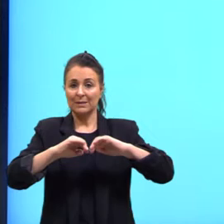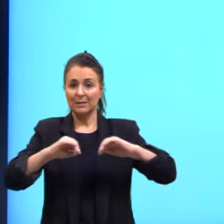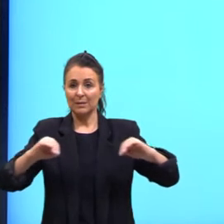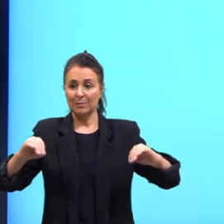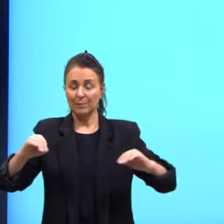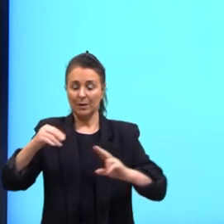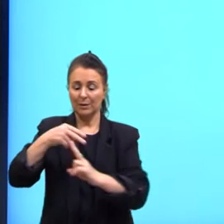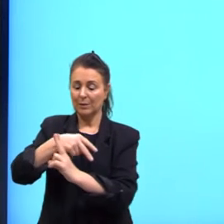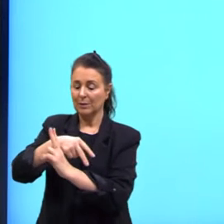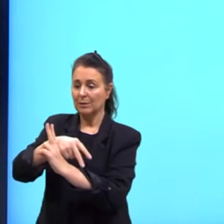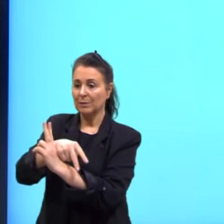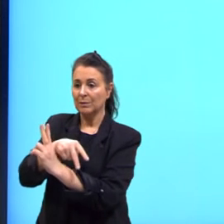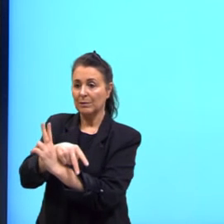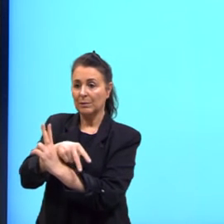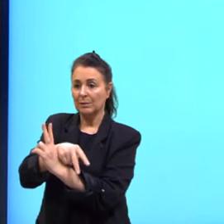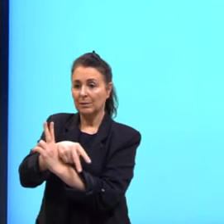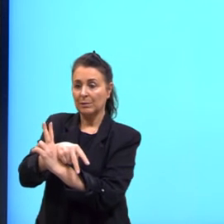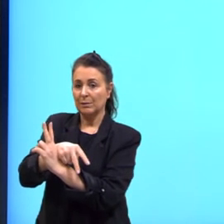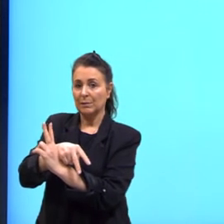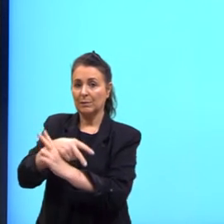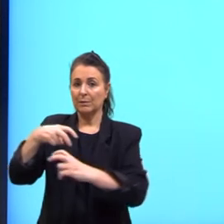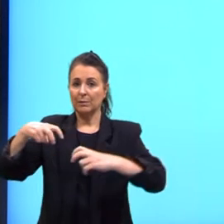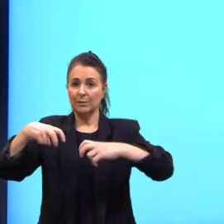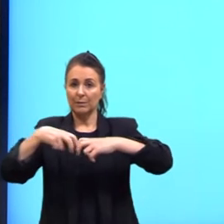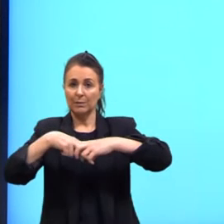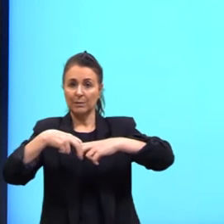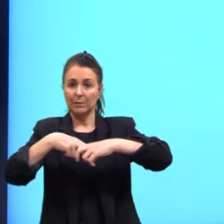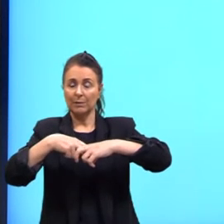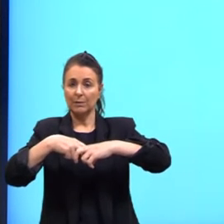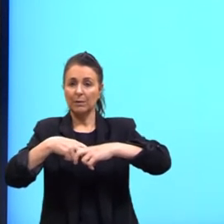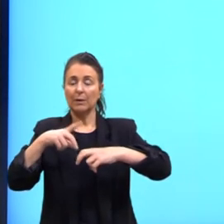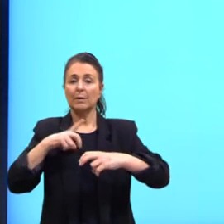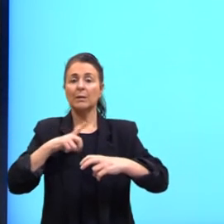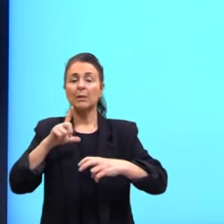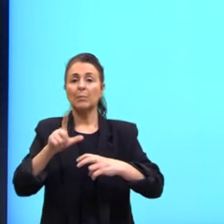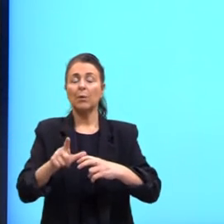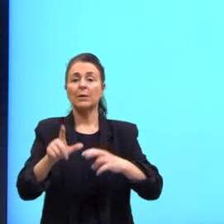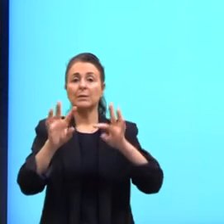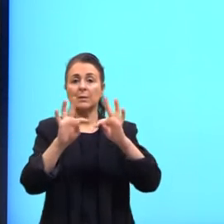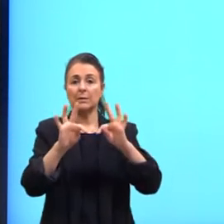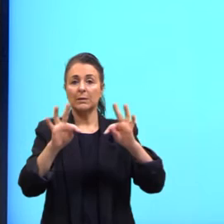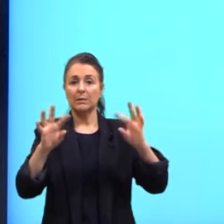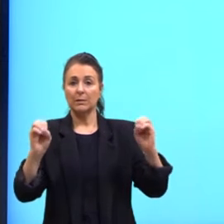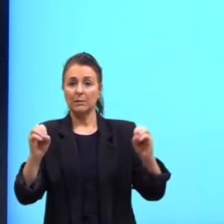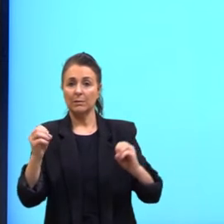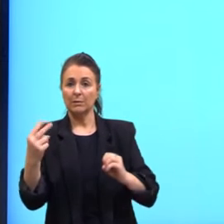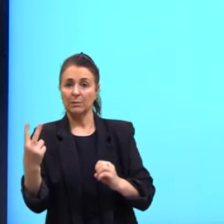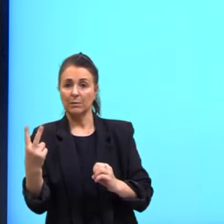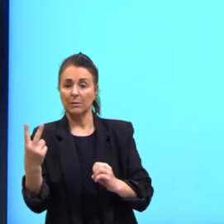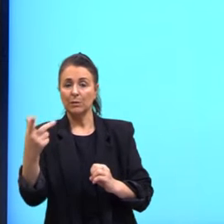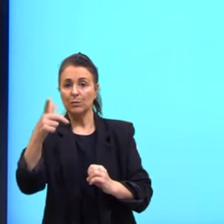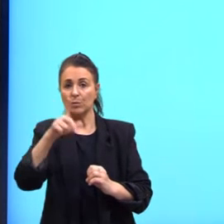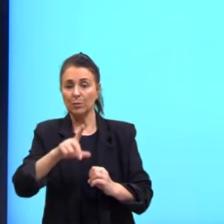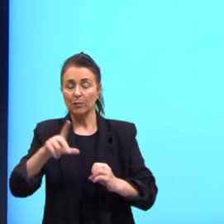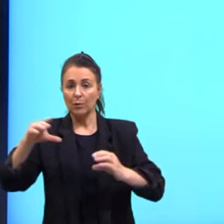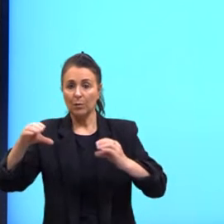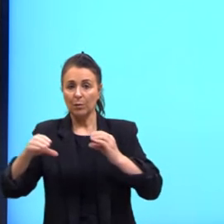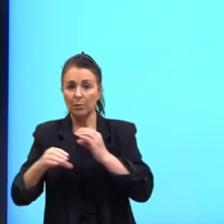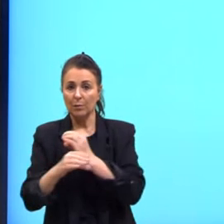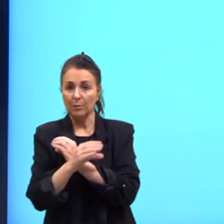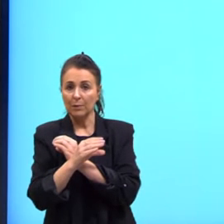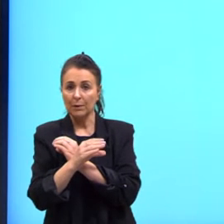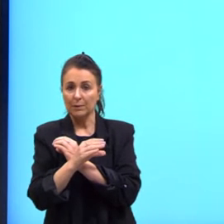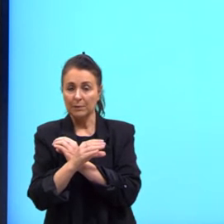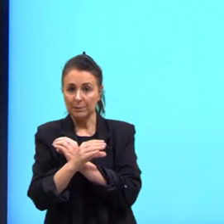separando as cromátides irmãs e aí hotel na telofase 2 vai completar o